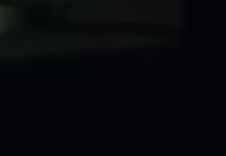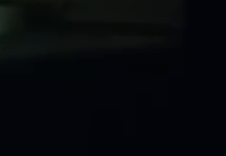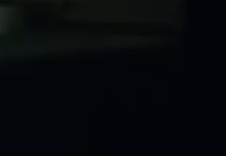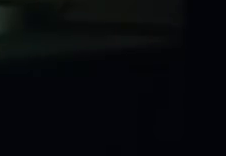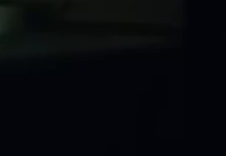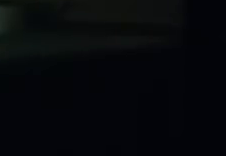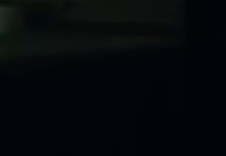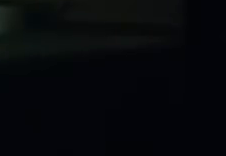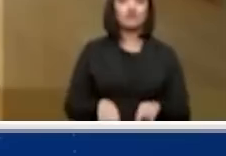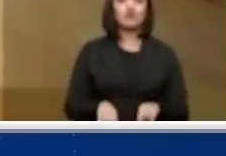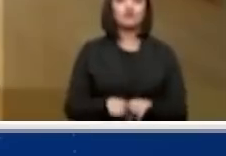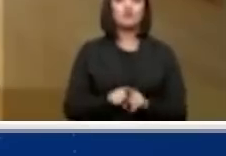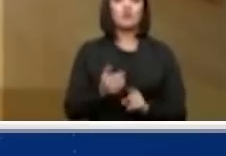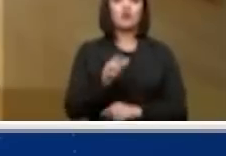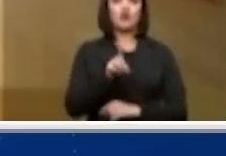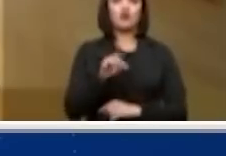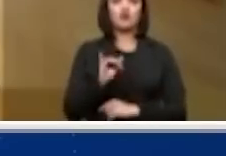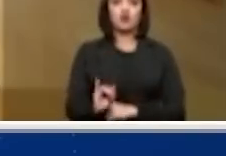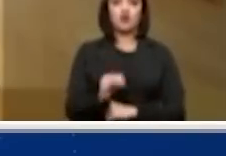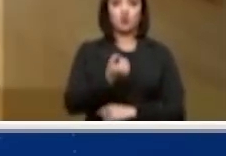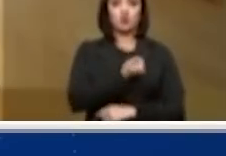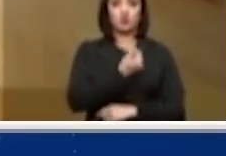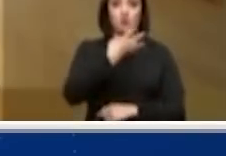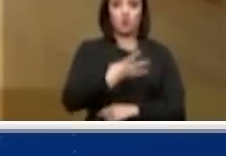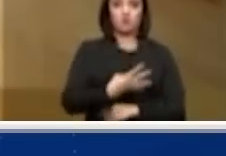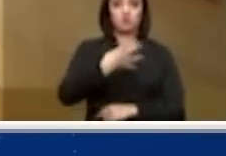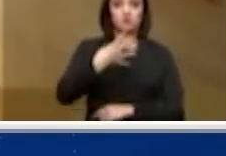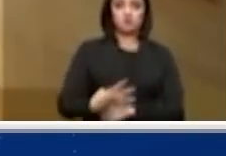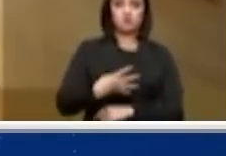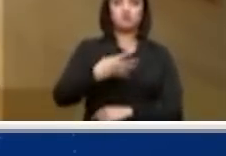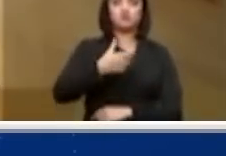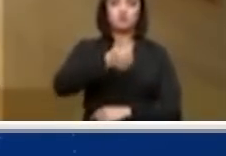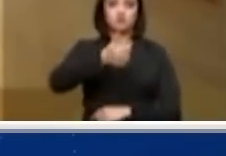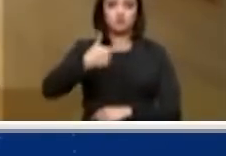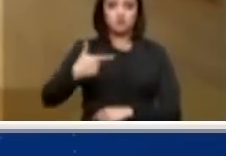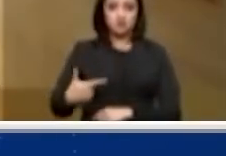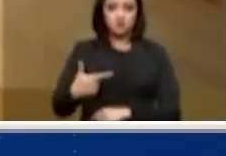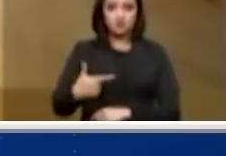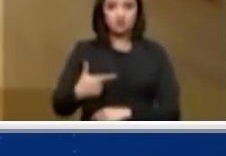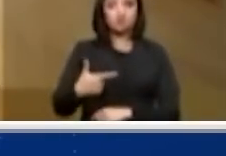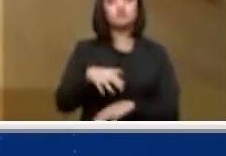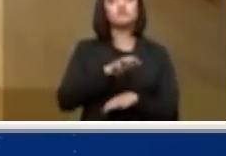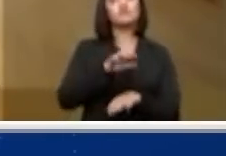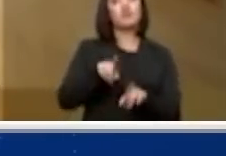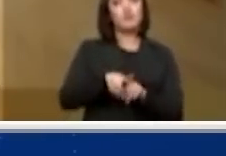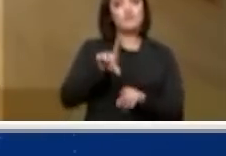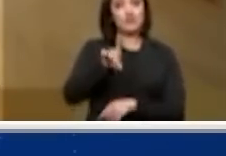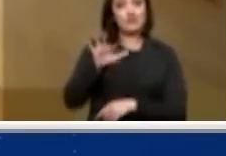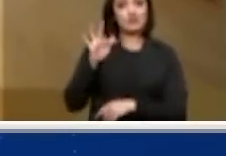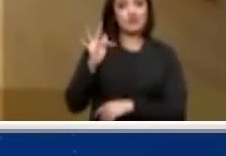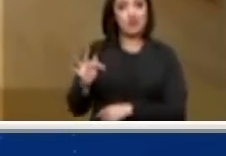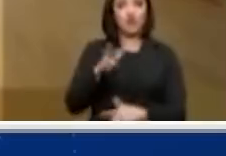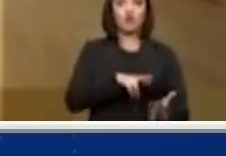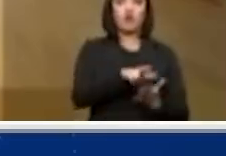você mencionou o vídeo tá vendo agora espantoso fazem